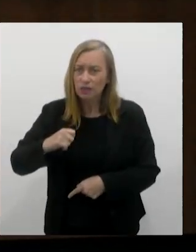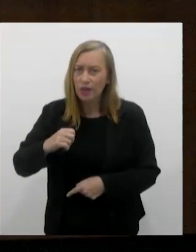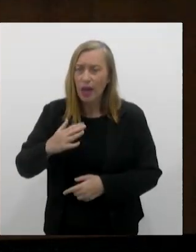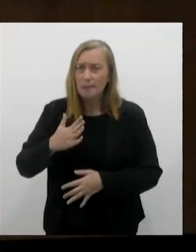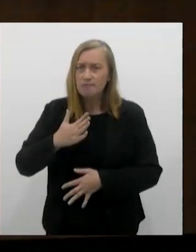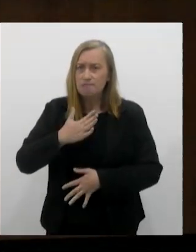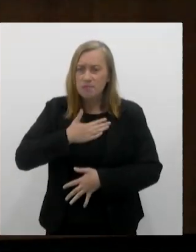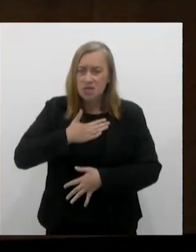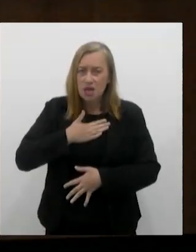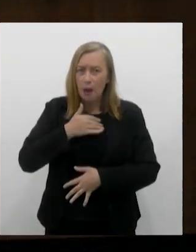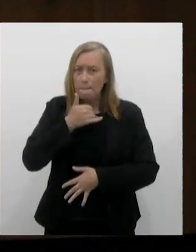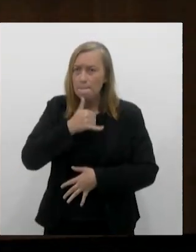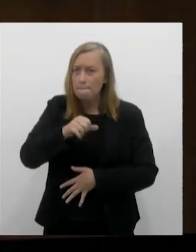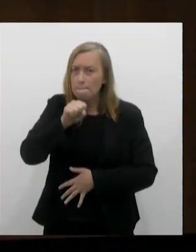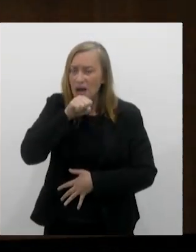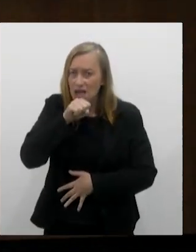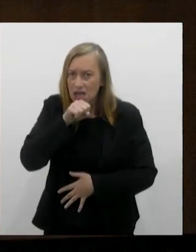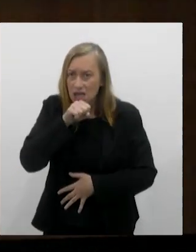Minha mãe